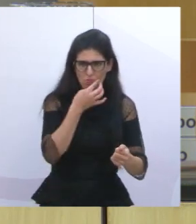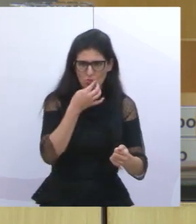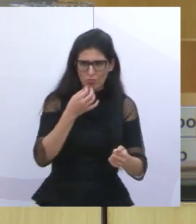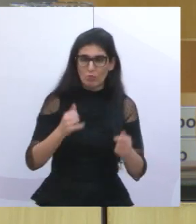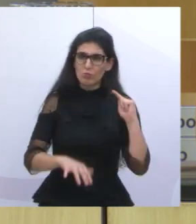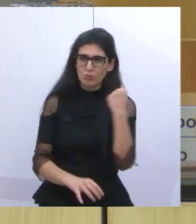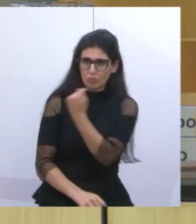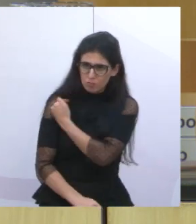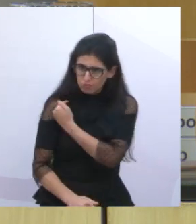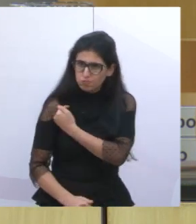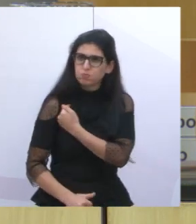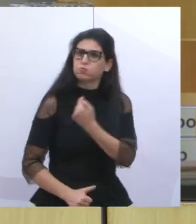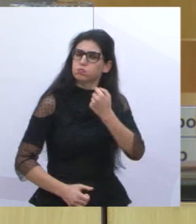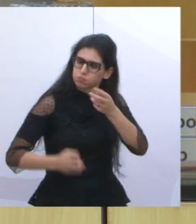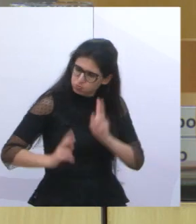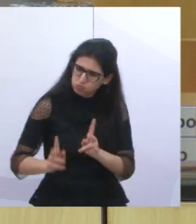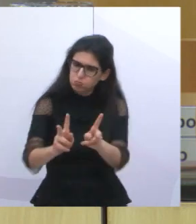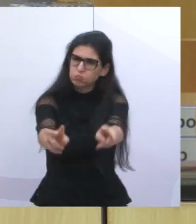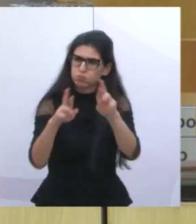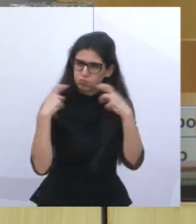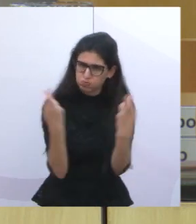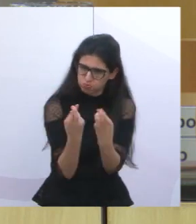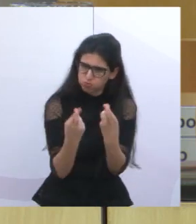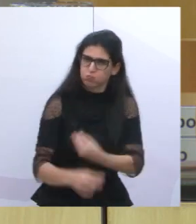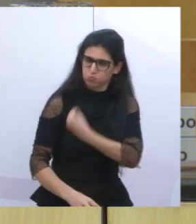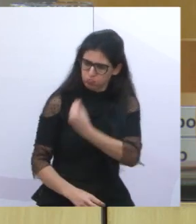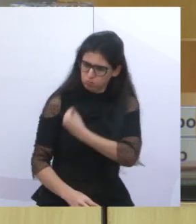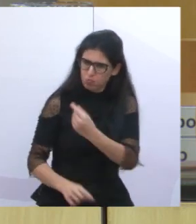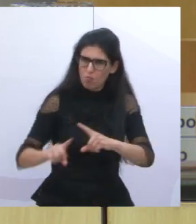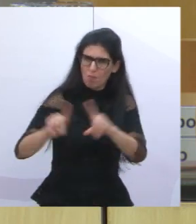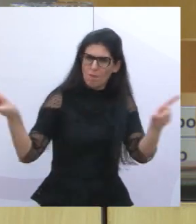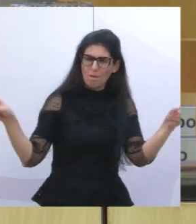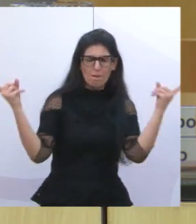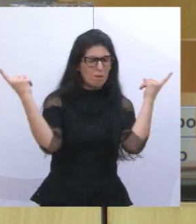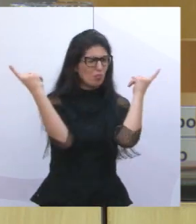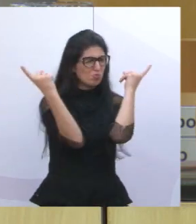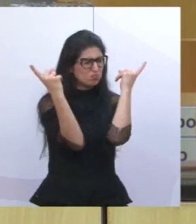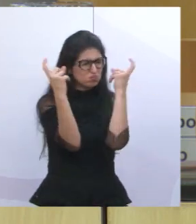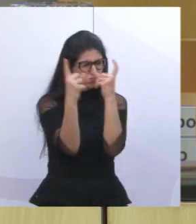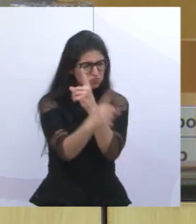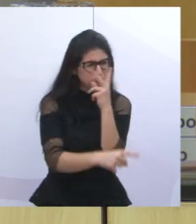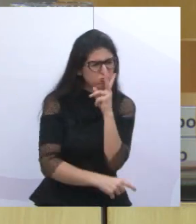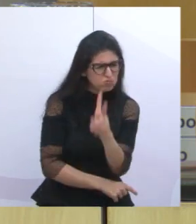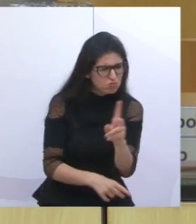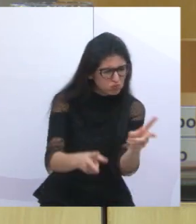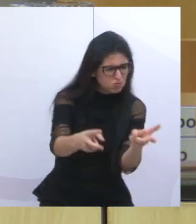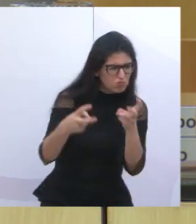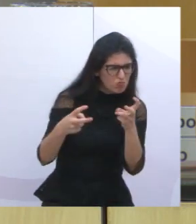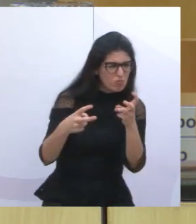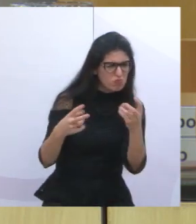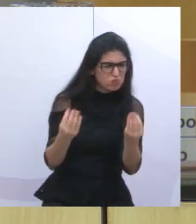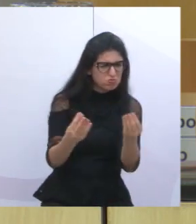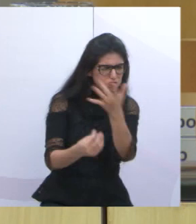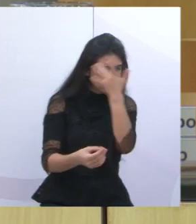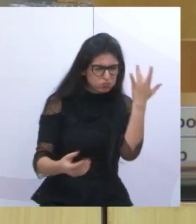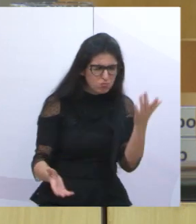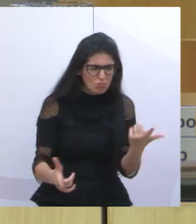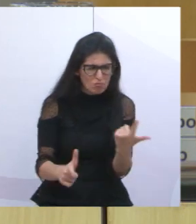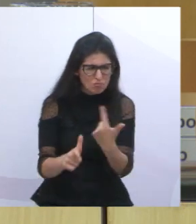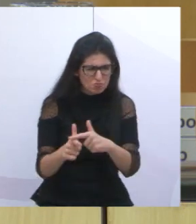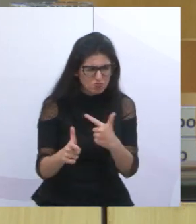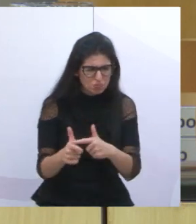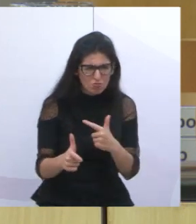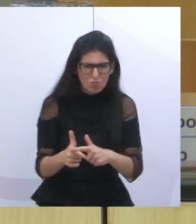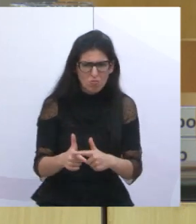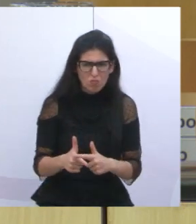estivemos mais presente. E vendo a dificuldade daquela população, é muita gente que tem problemas com